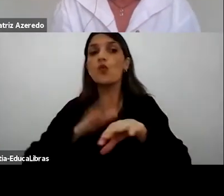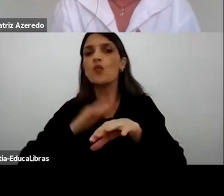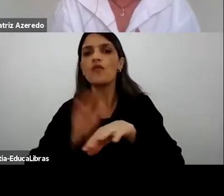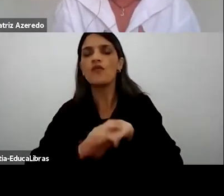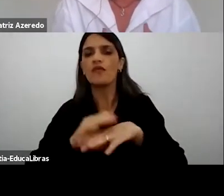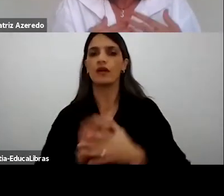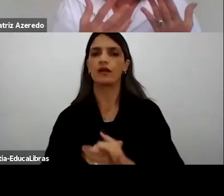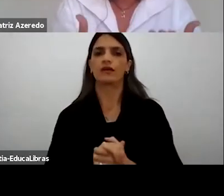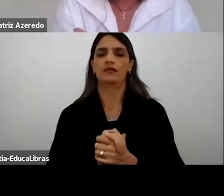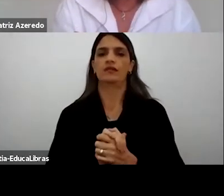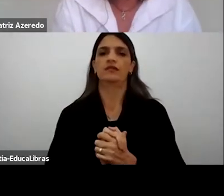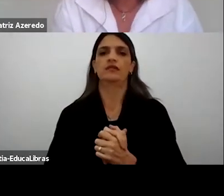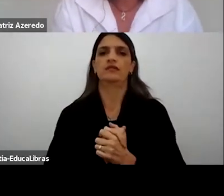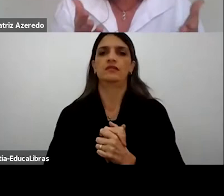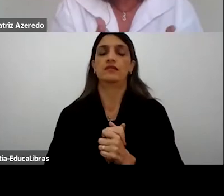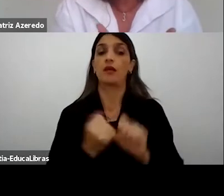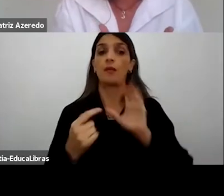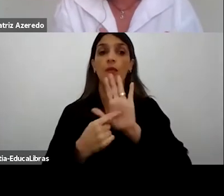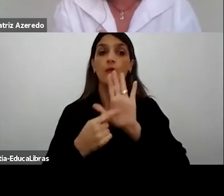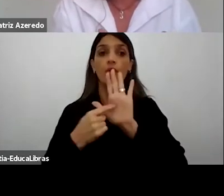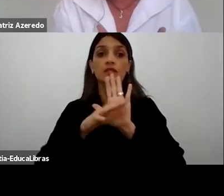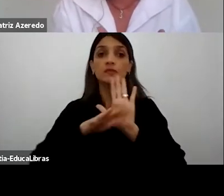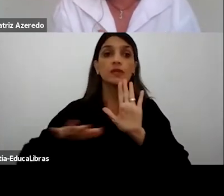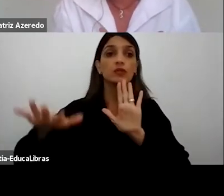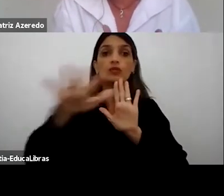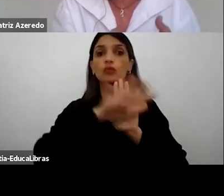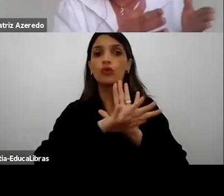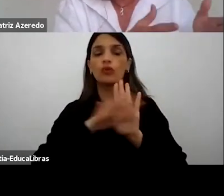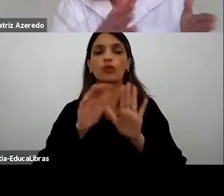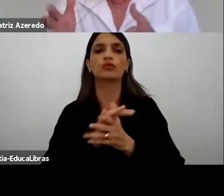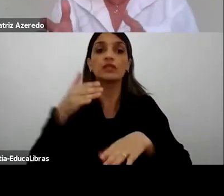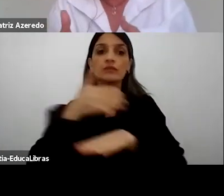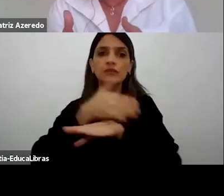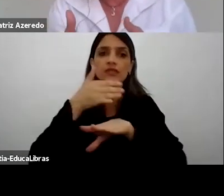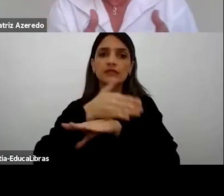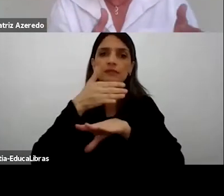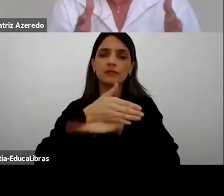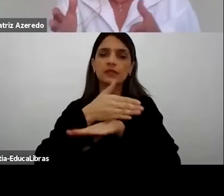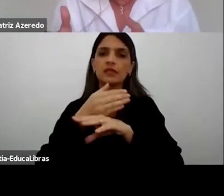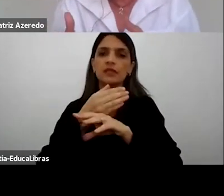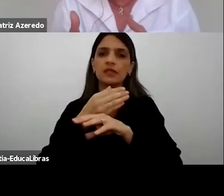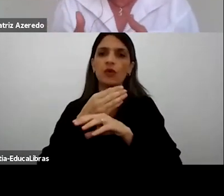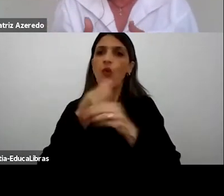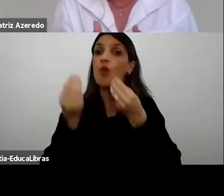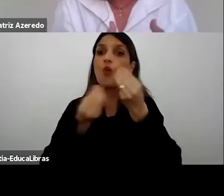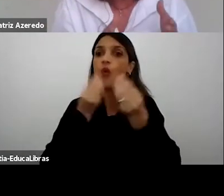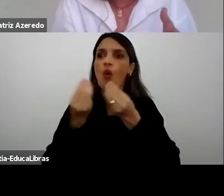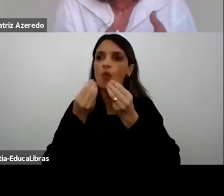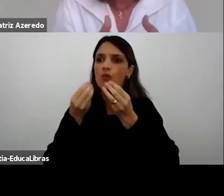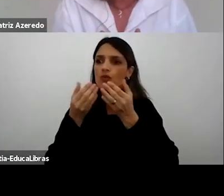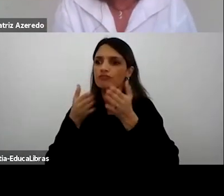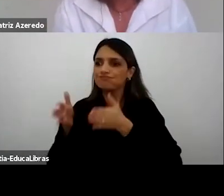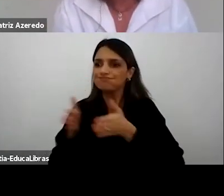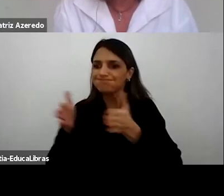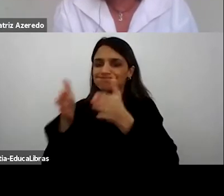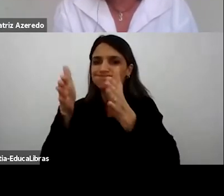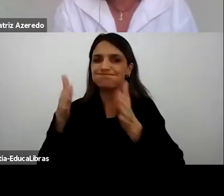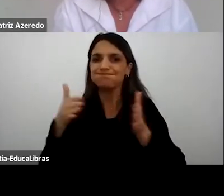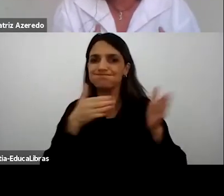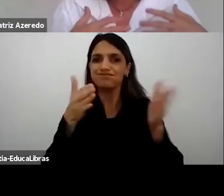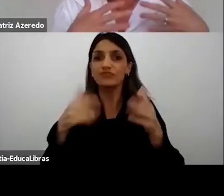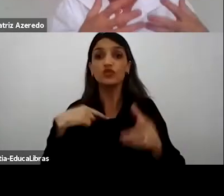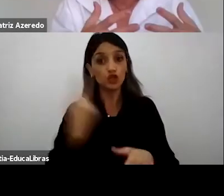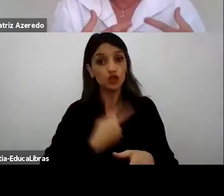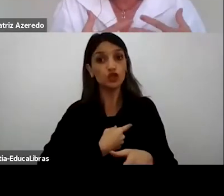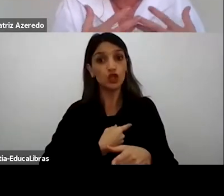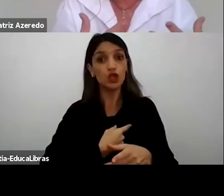disponibiliza, mostra para todo mundo que está atuando nesse campo, aonde estamos, aonde chegamos. E chegamos num bom lugar, né?